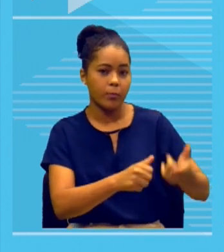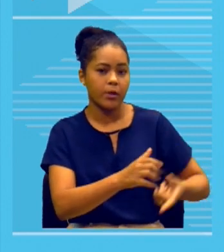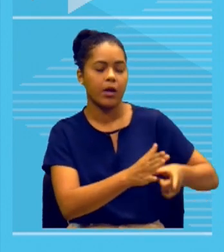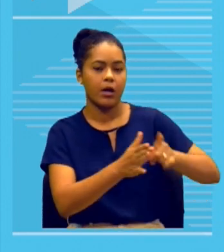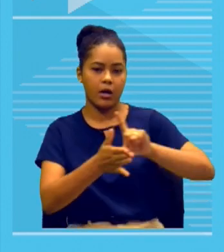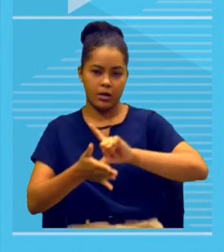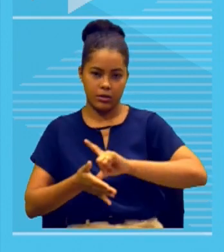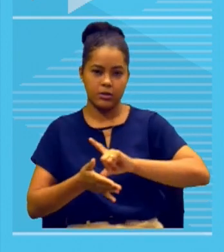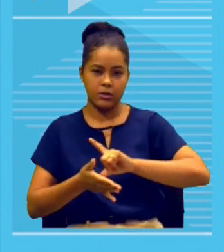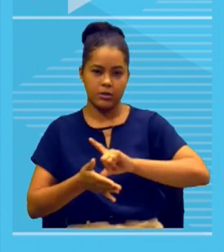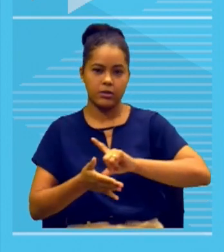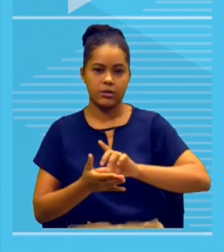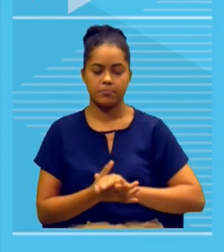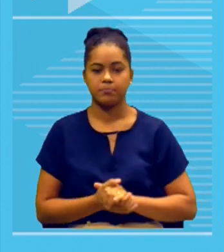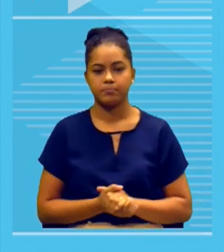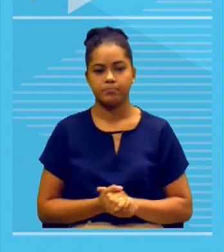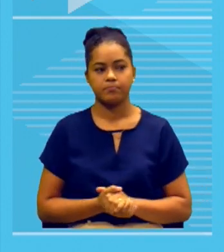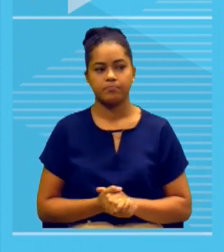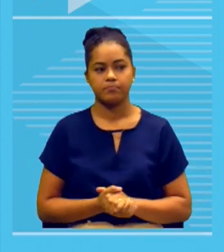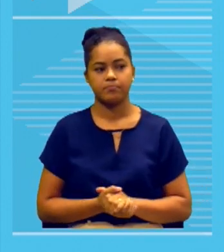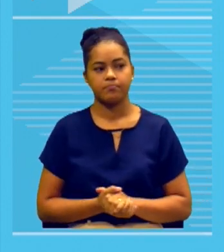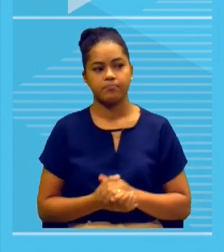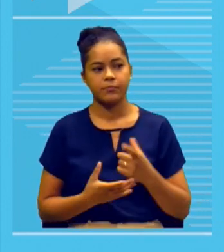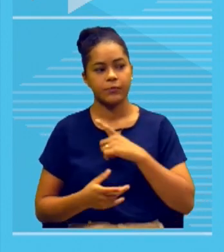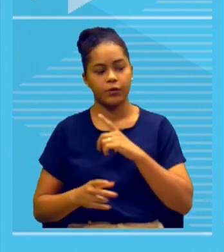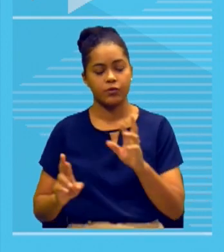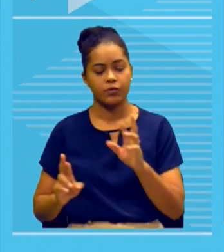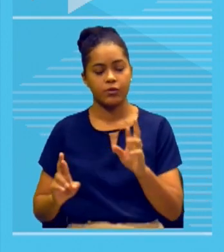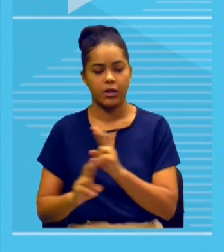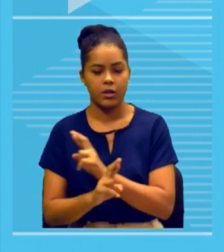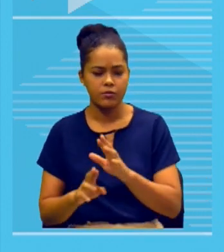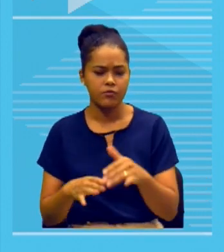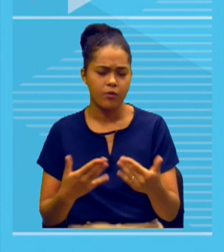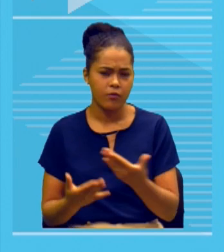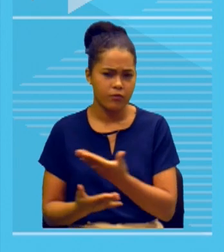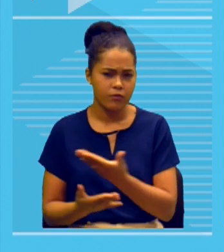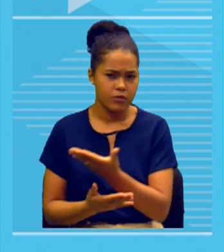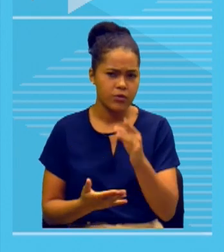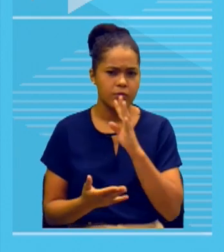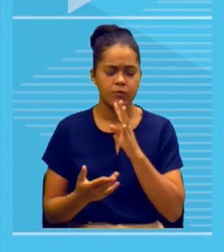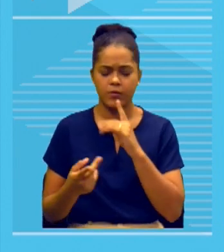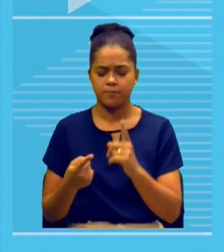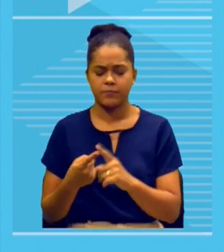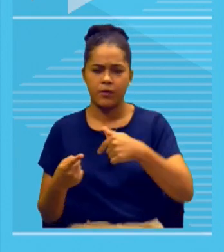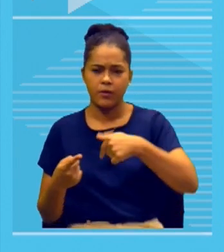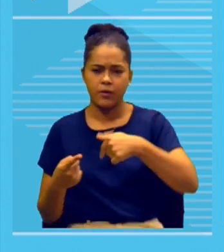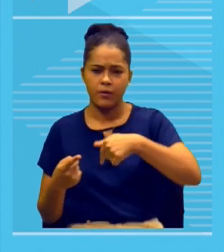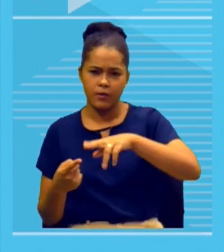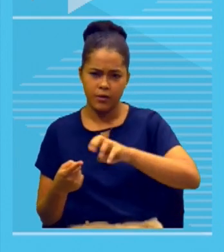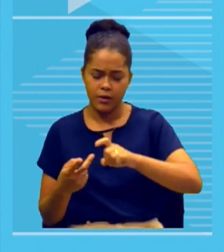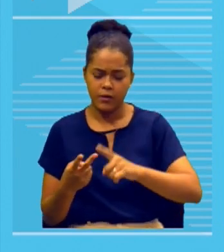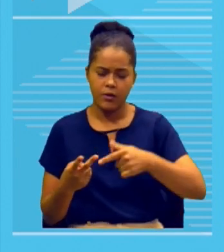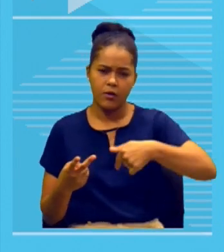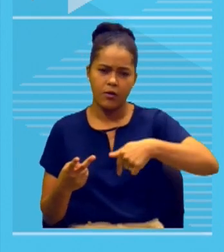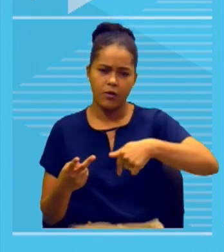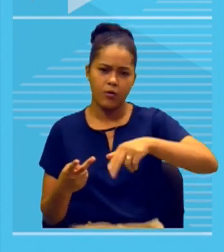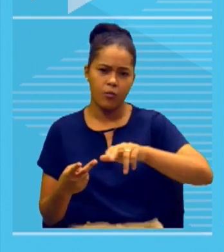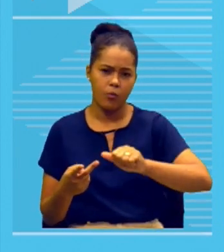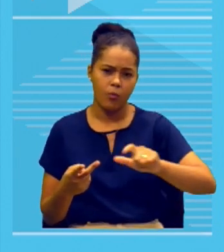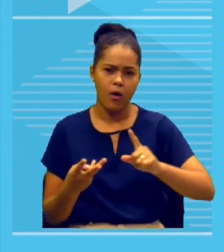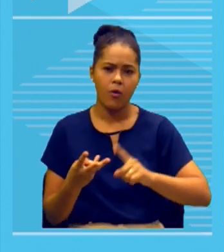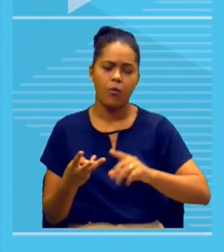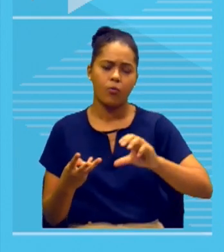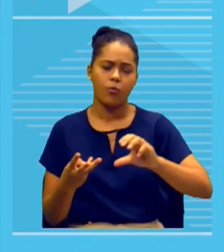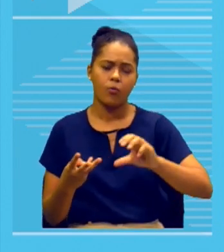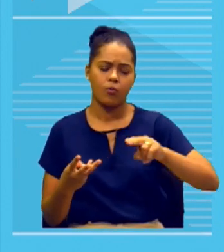Quais são os relativos que você conhece eu sei que você conhece a palavra que a palavra qual cujo